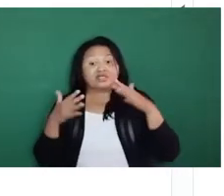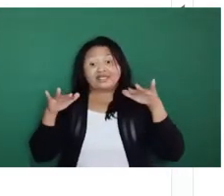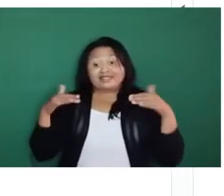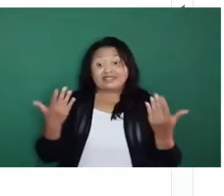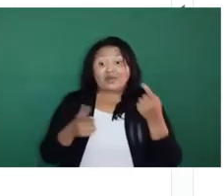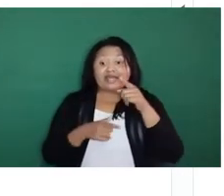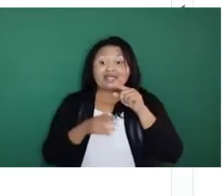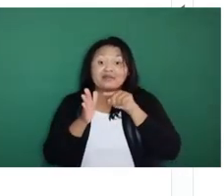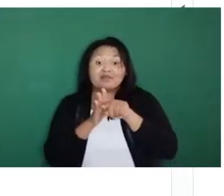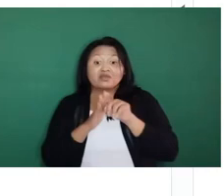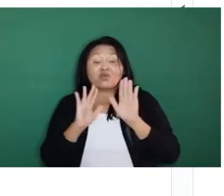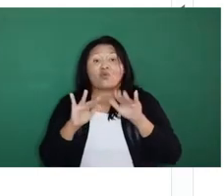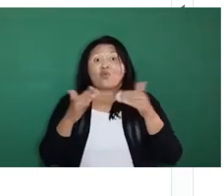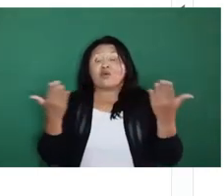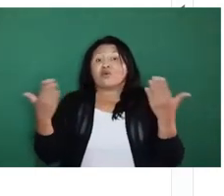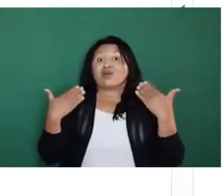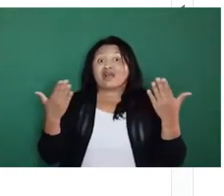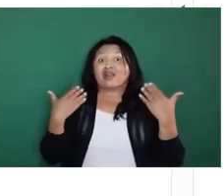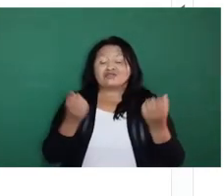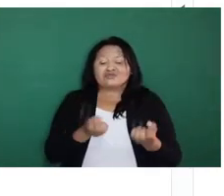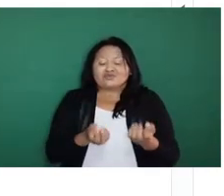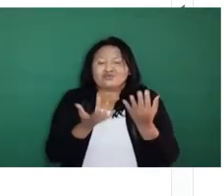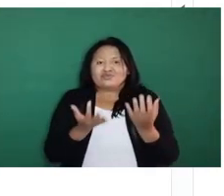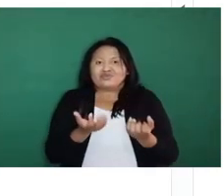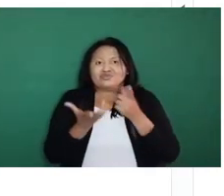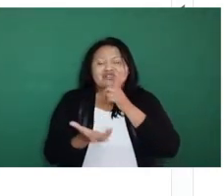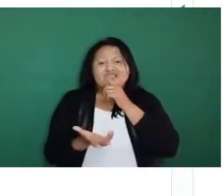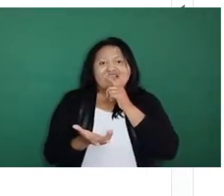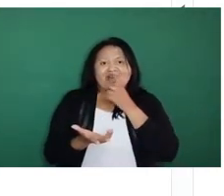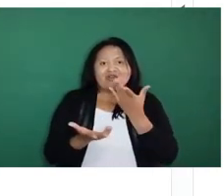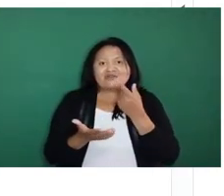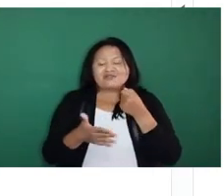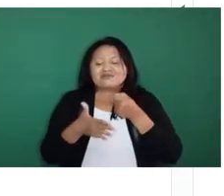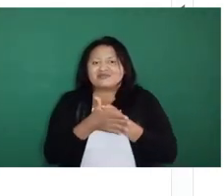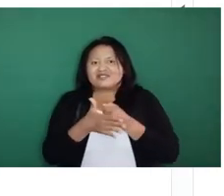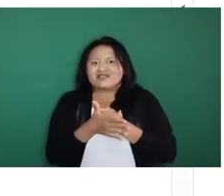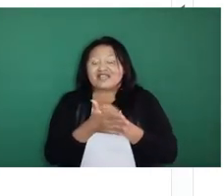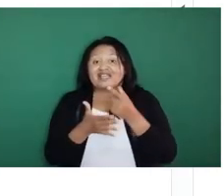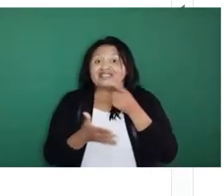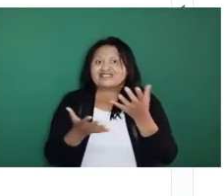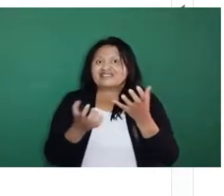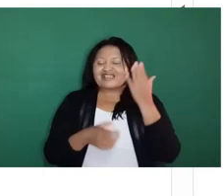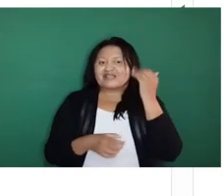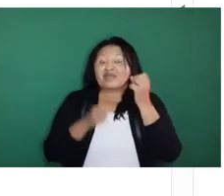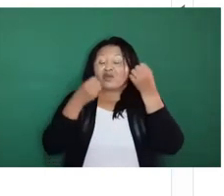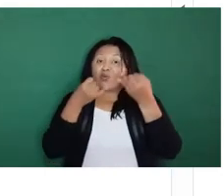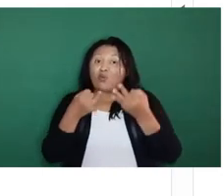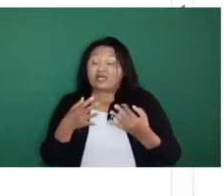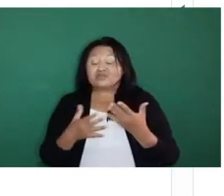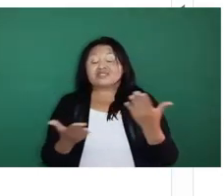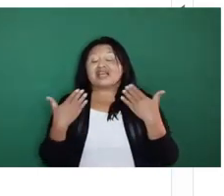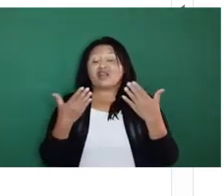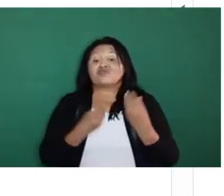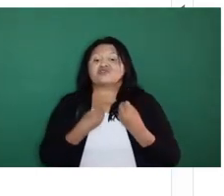pergunta qual o calor de vaporização da água para essa pressão ou seja ele quer saber quanto de calor foi dado para essa água